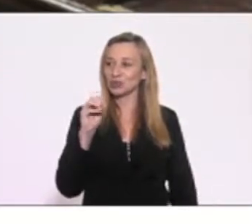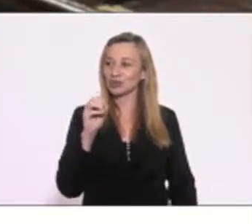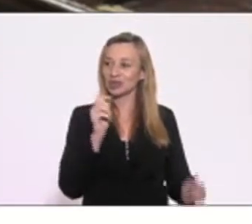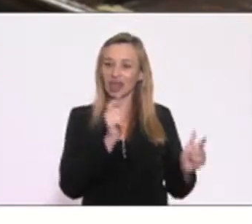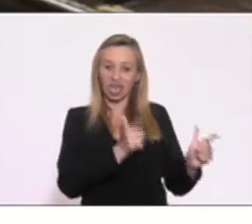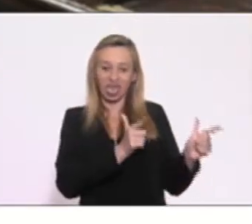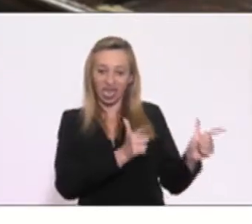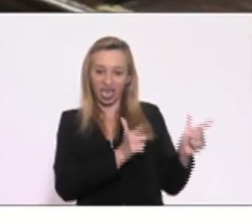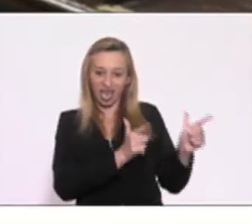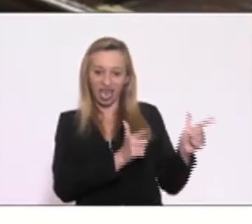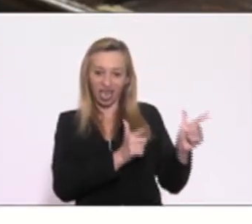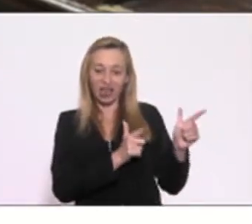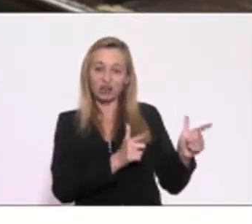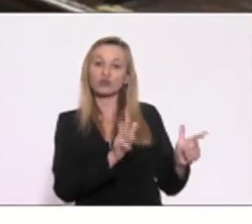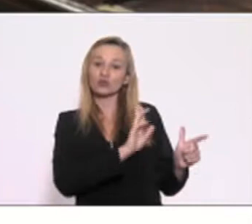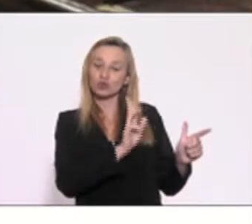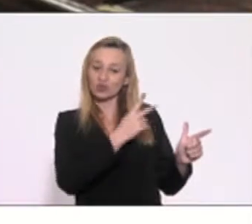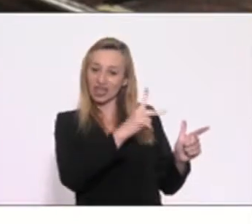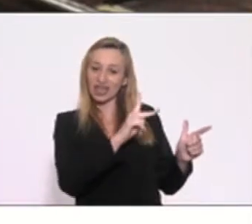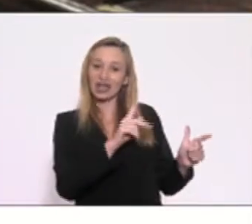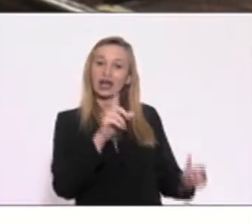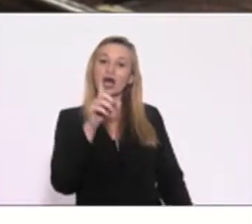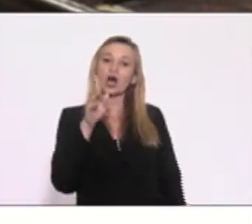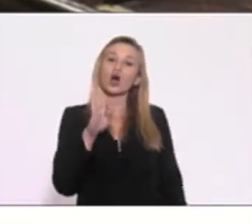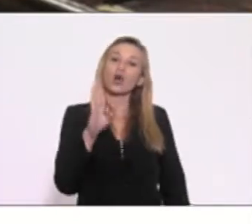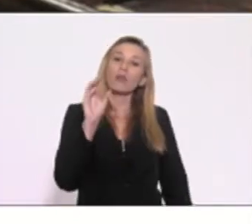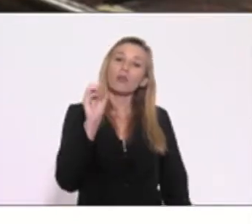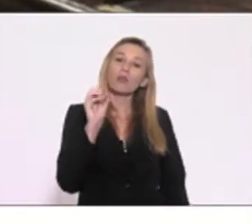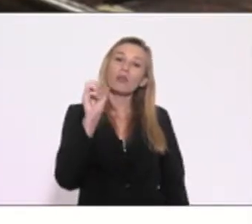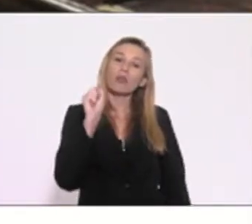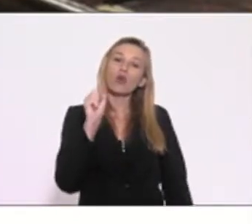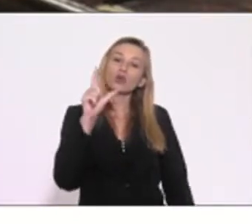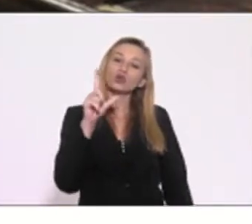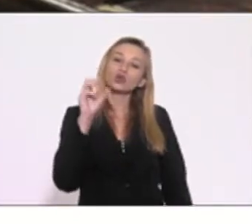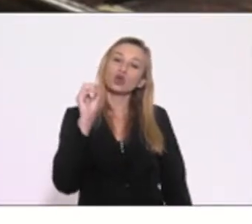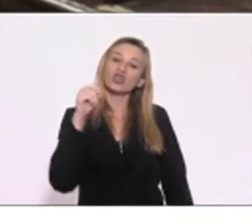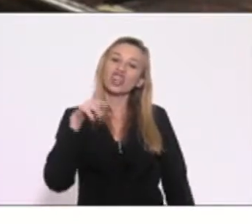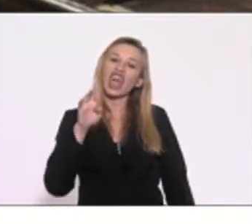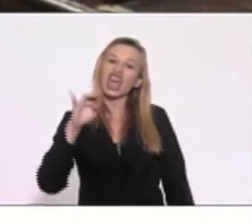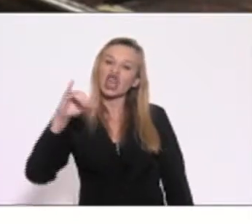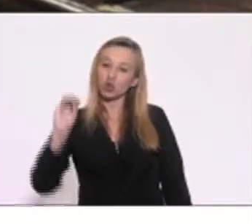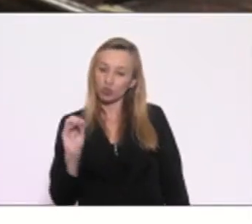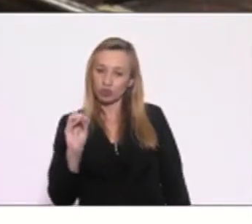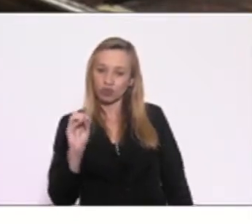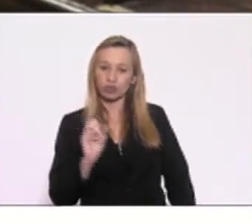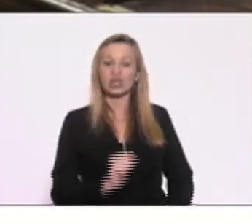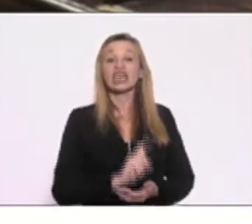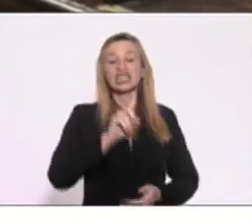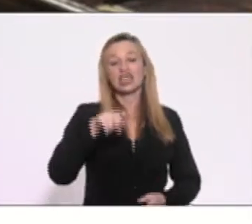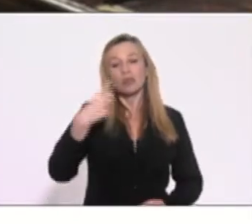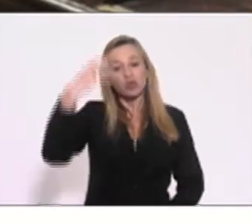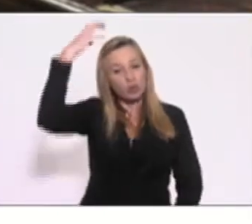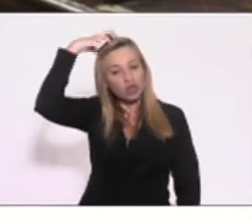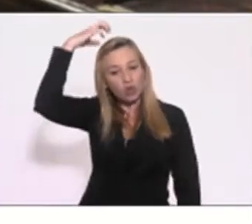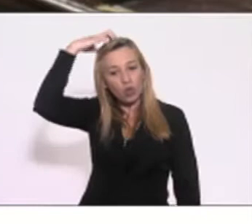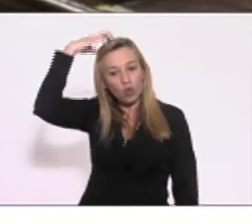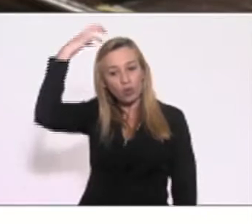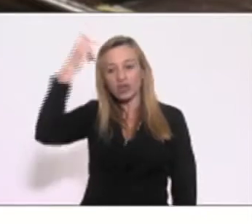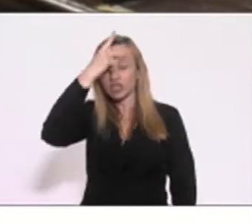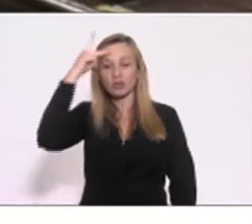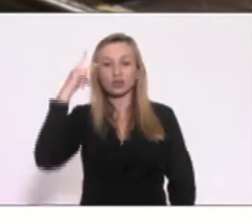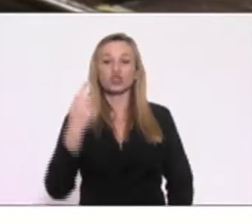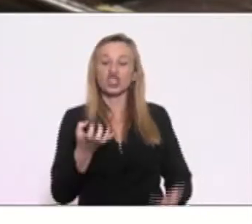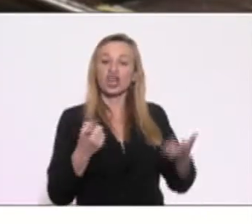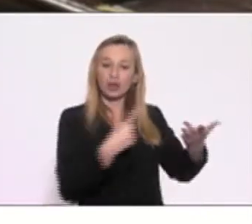os direitos, transforma em cinzas o Fundo Amazônia, o INPE, e depois põe a culpa naqueles que tentam